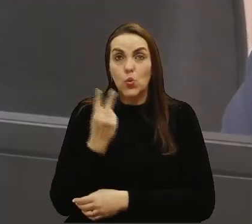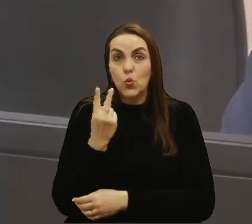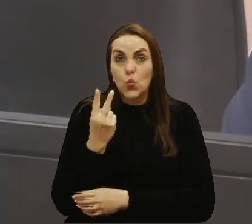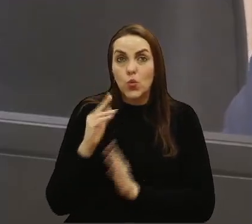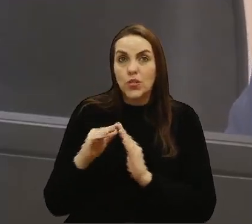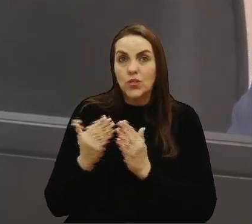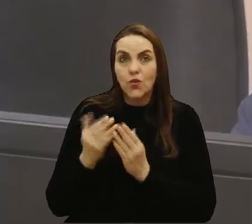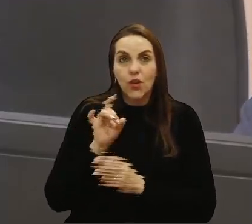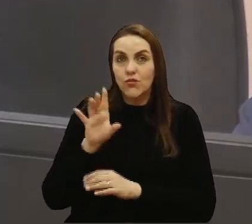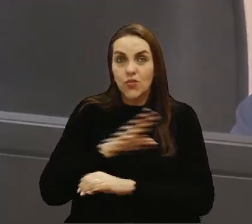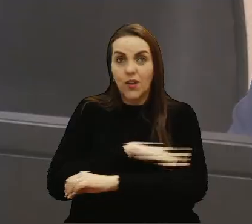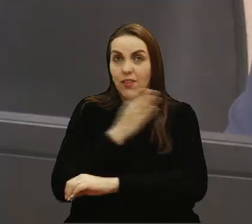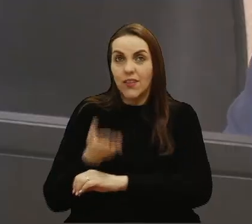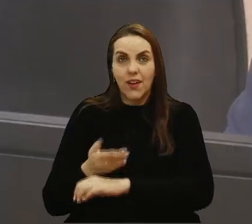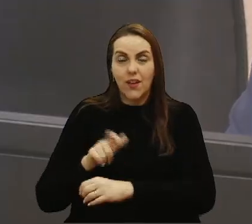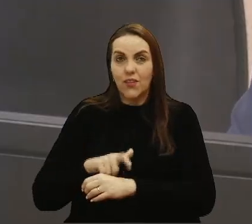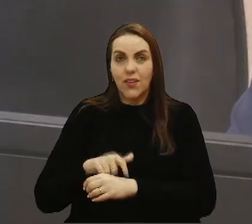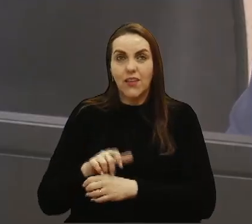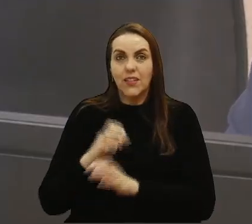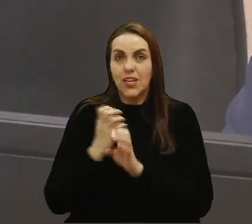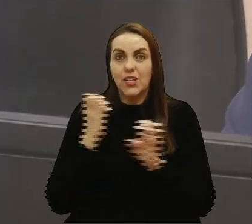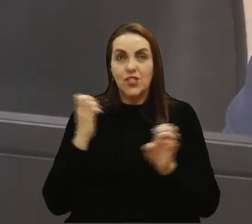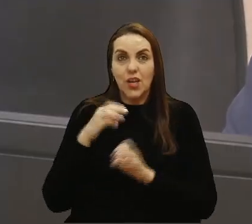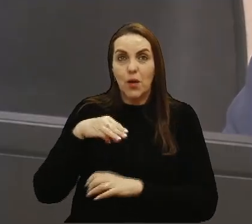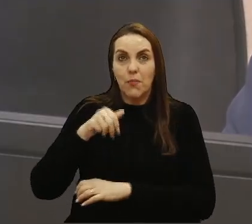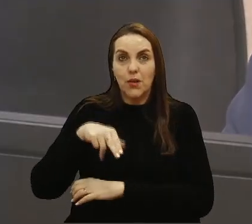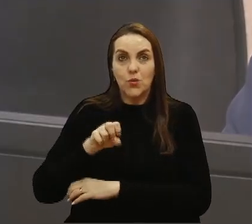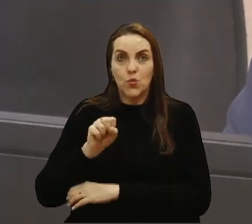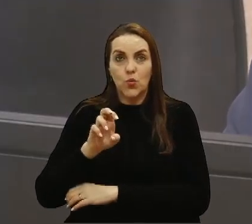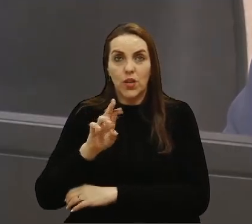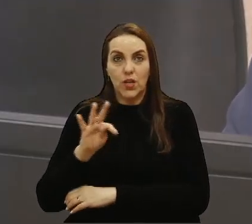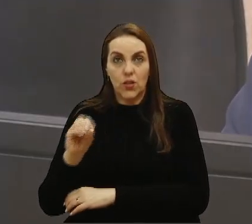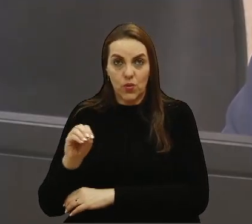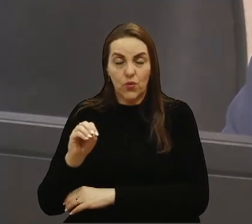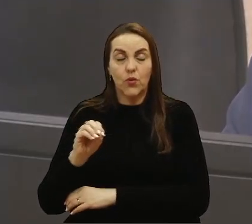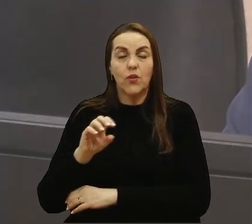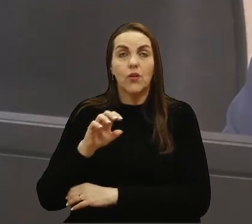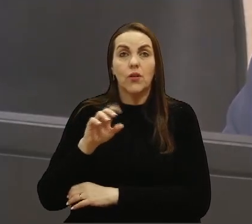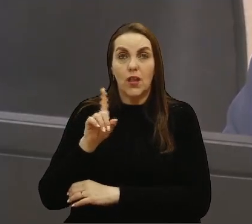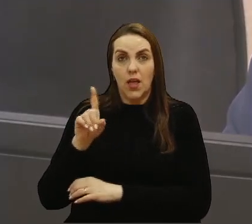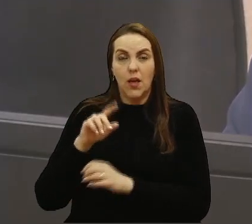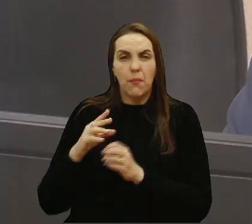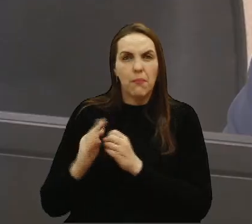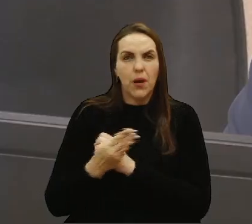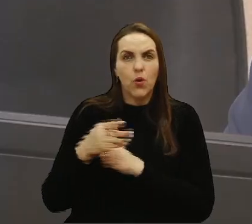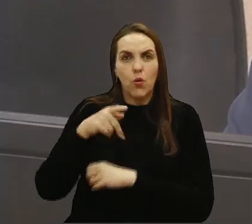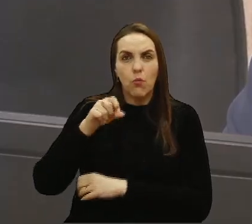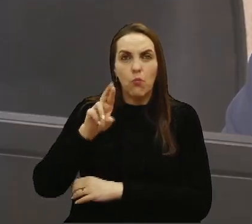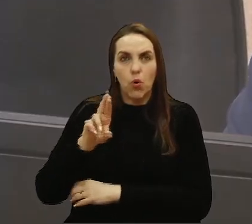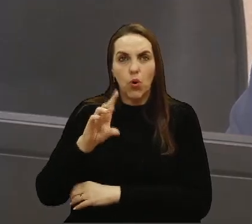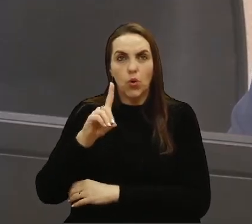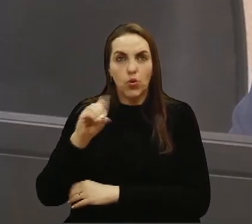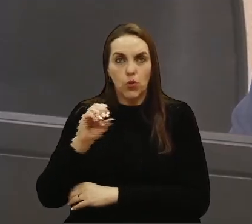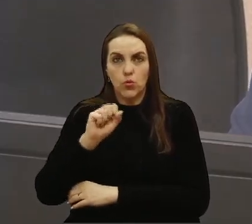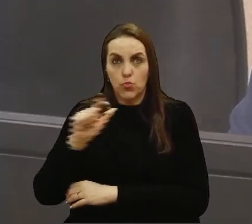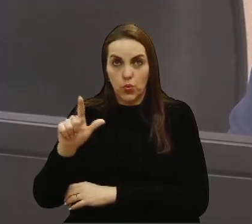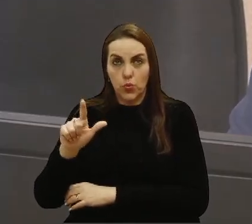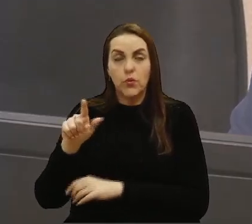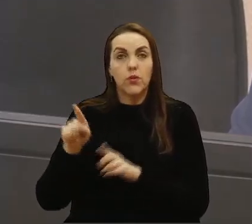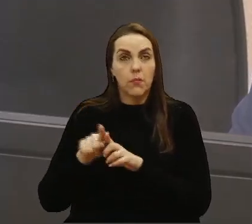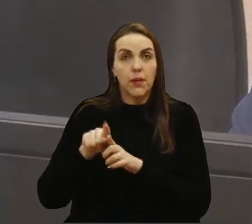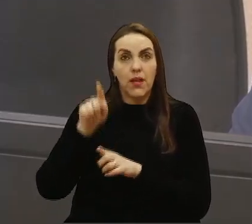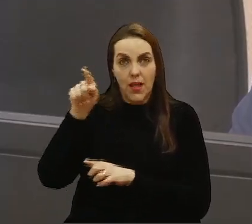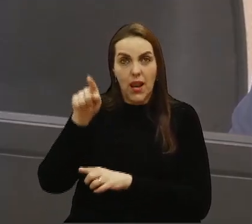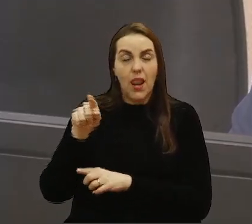tempo integral, que é o engenheiro Mansueto Serafini, Pôr do Sol, né, vereador? Me ajude. Pôr do Sol, lá no Pé